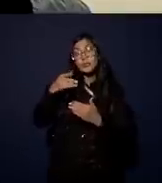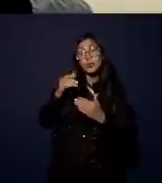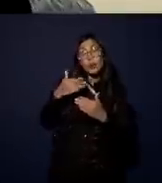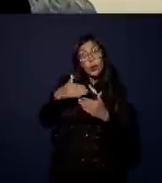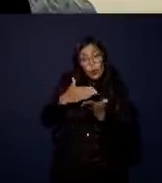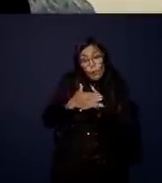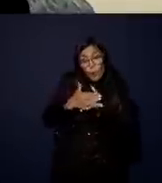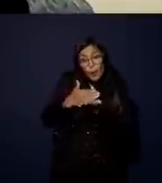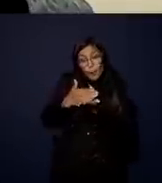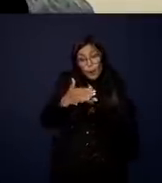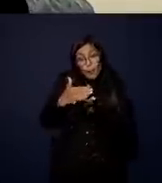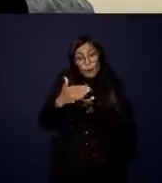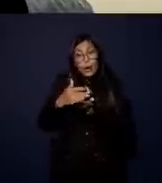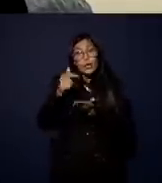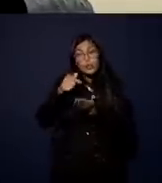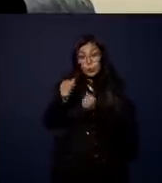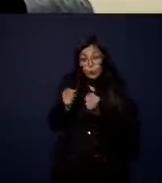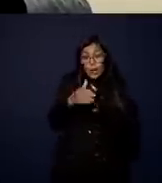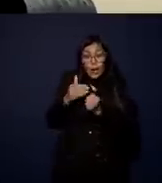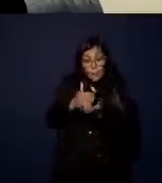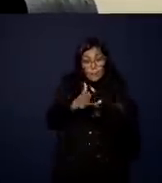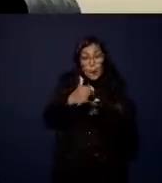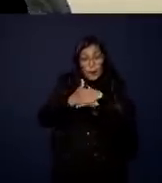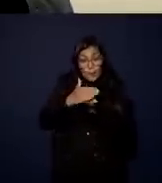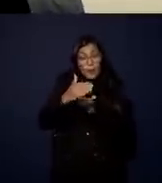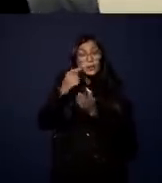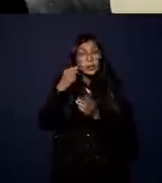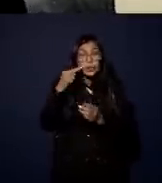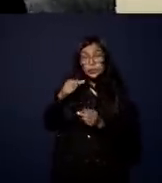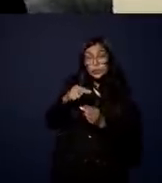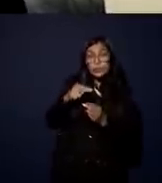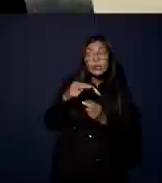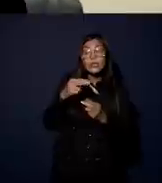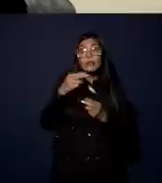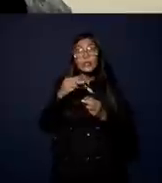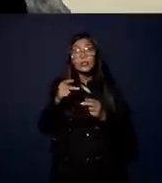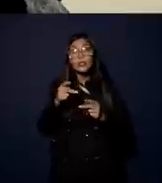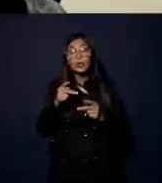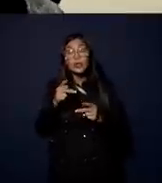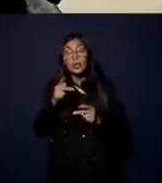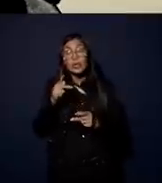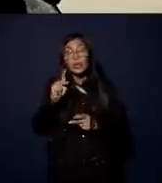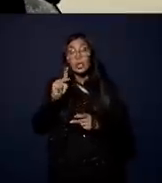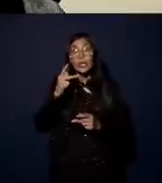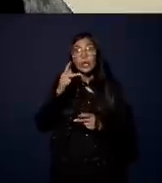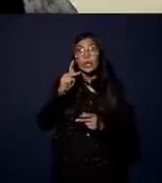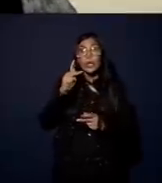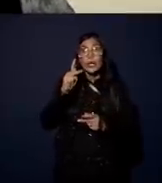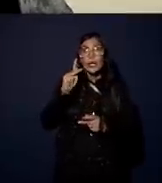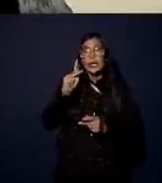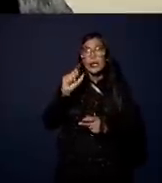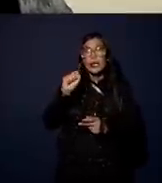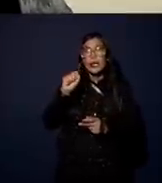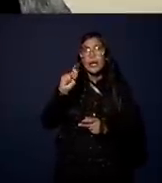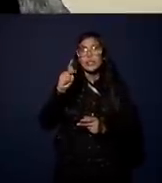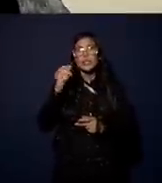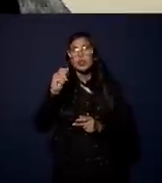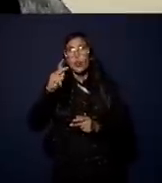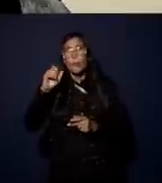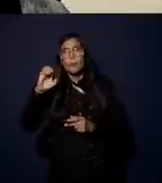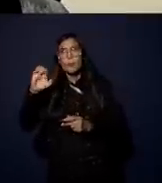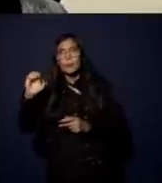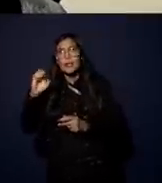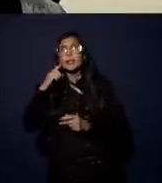um pouco mais crescimento durante a pandemia e a gente vê tanto chopp Quanto chim é mais recentemente vindo com uma